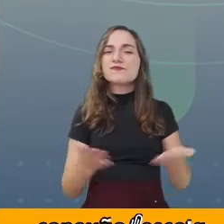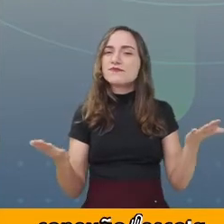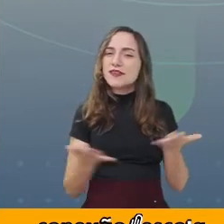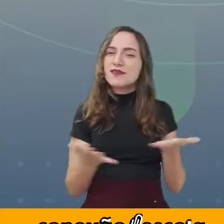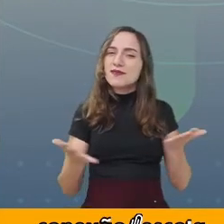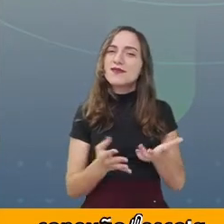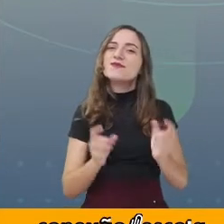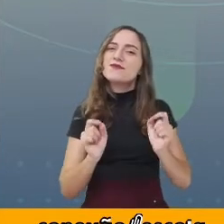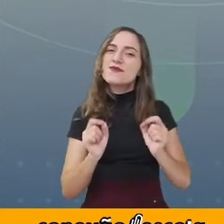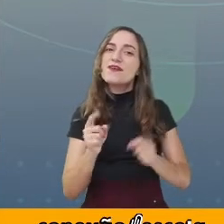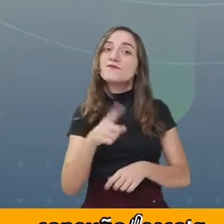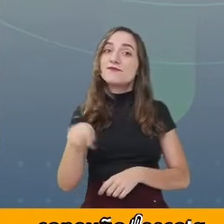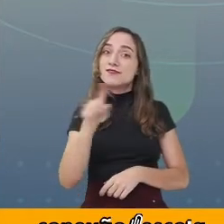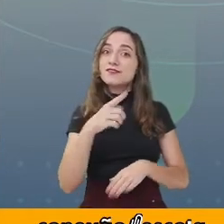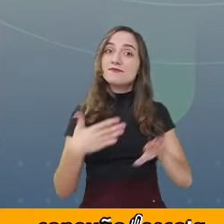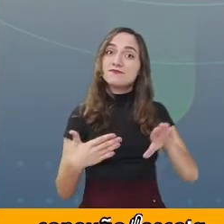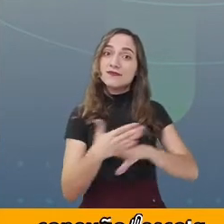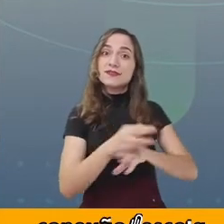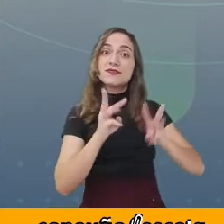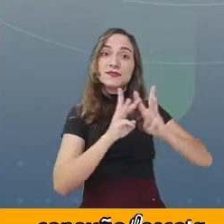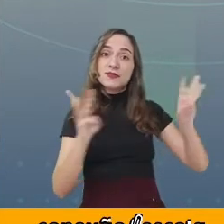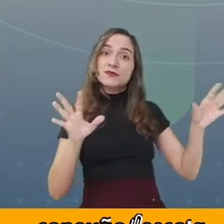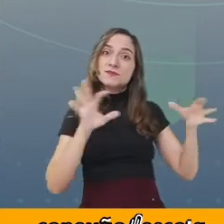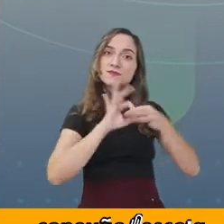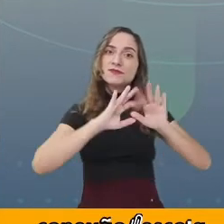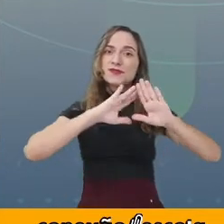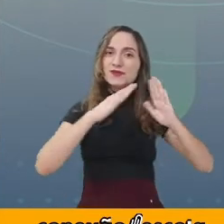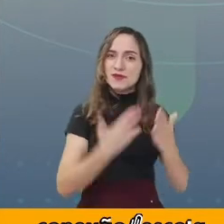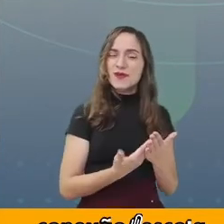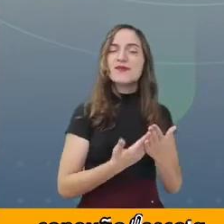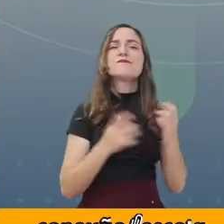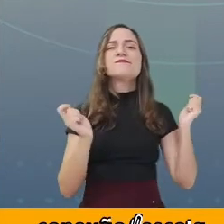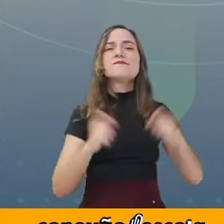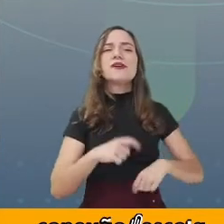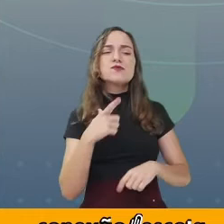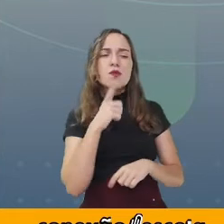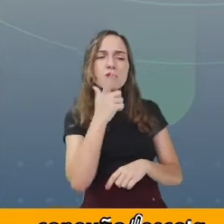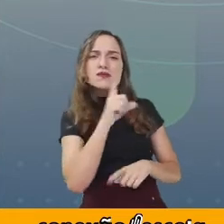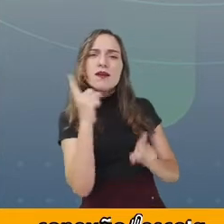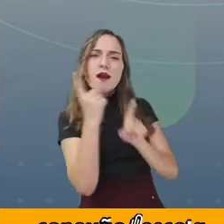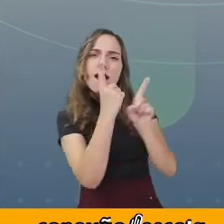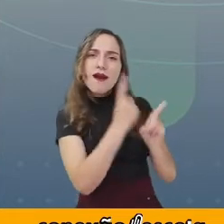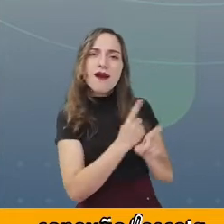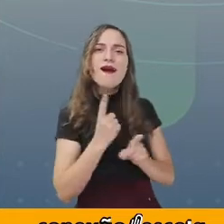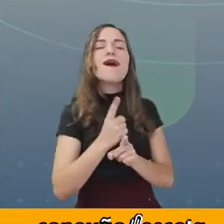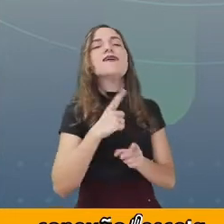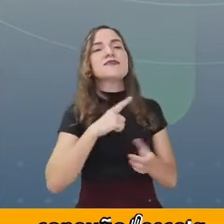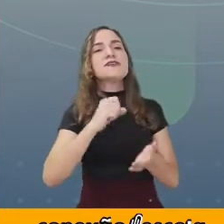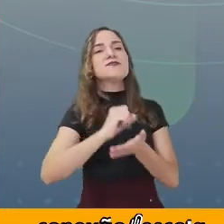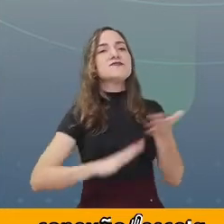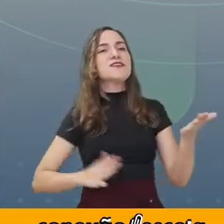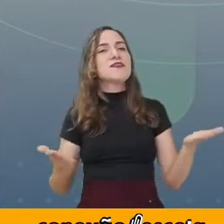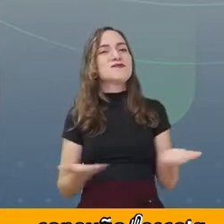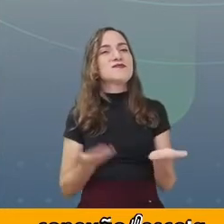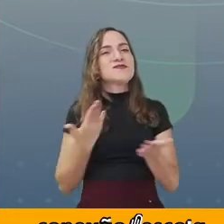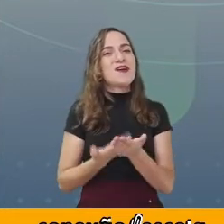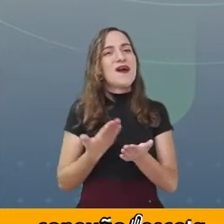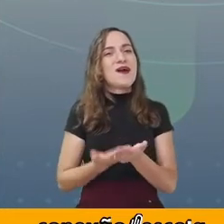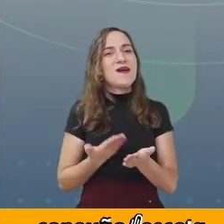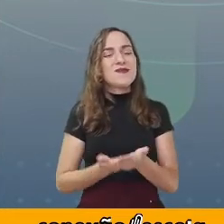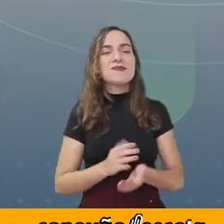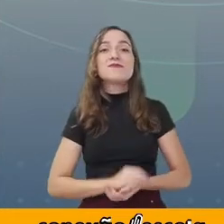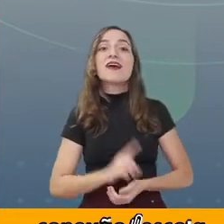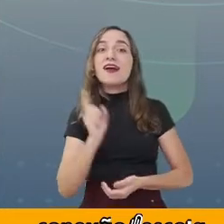Agora, chegou a hora de acessar o portal Conexão Escola e lá você vai encontrar a atividade proposta para essa